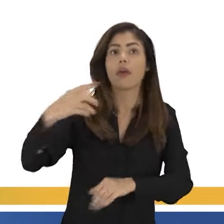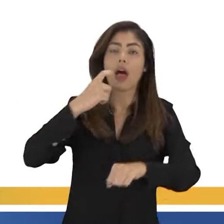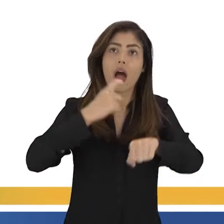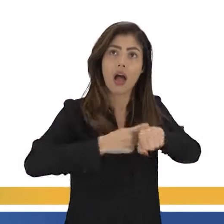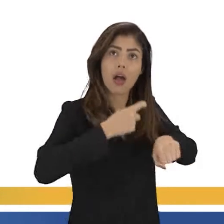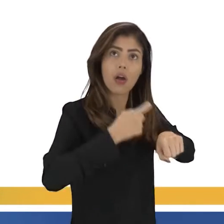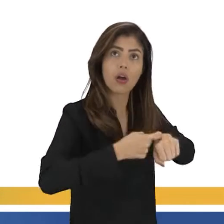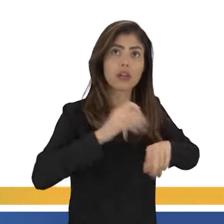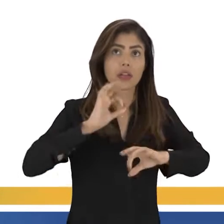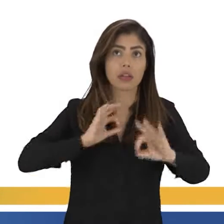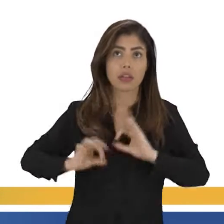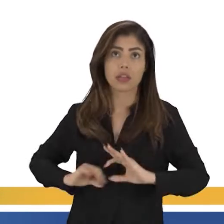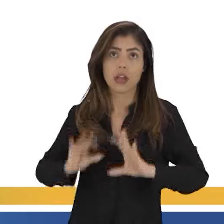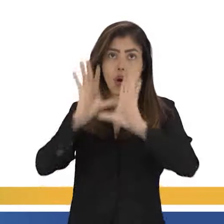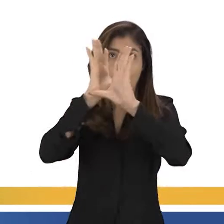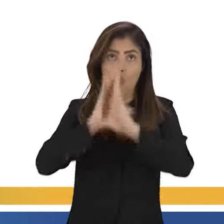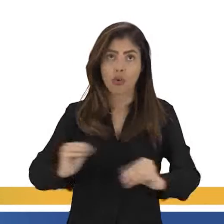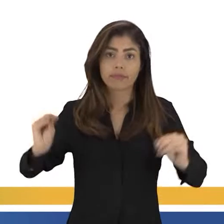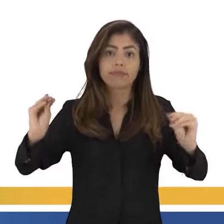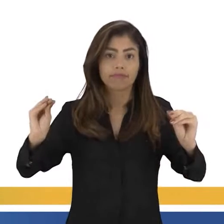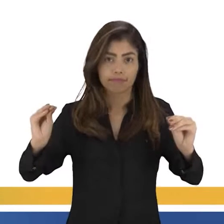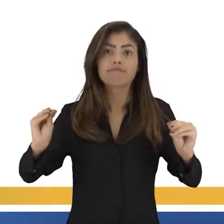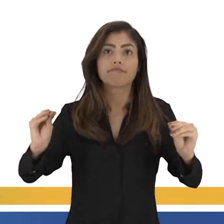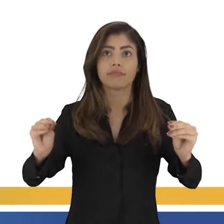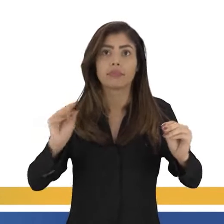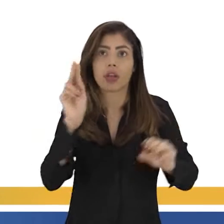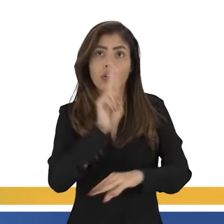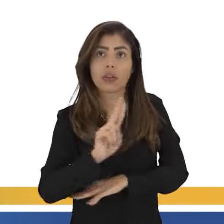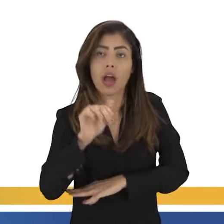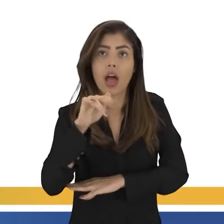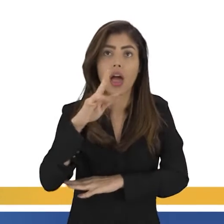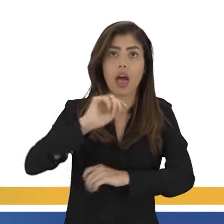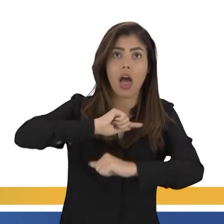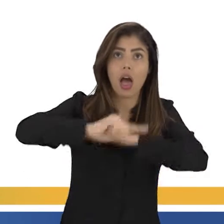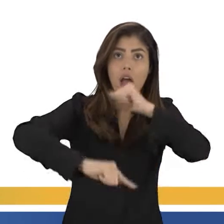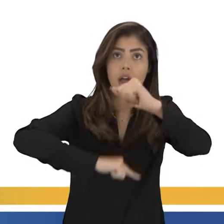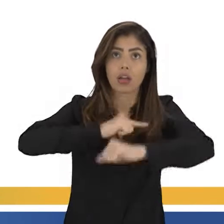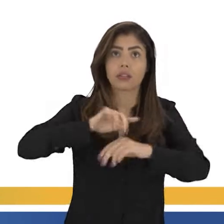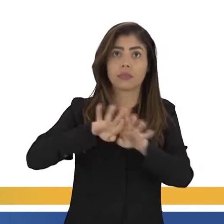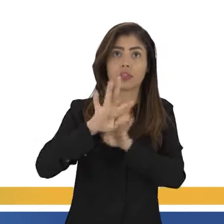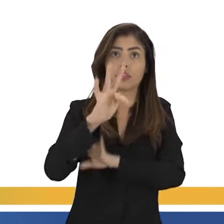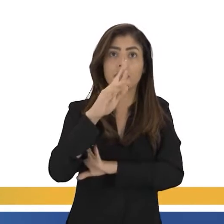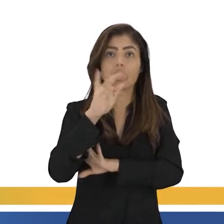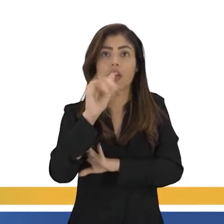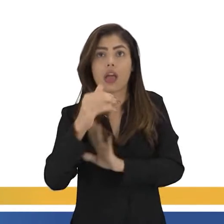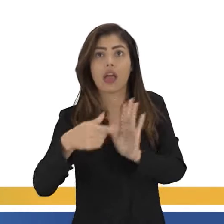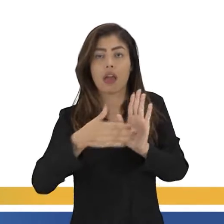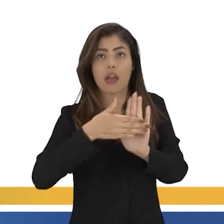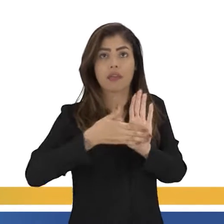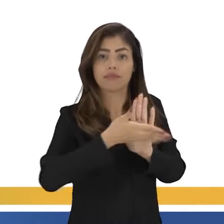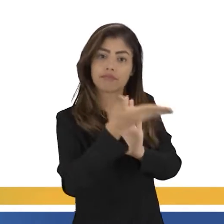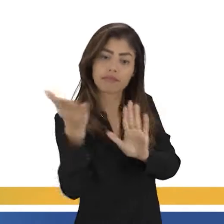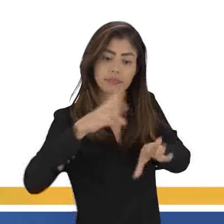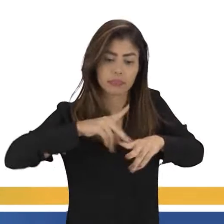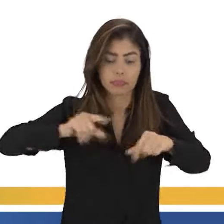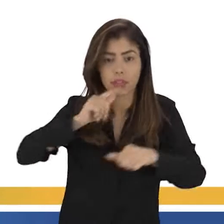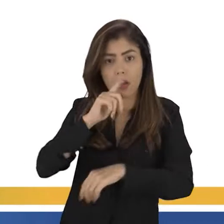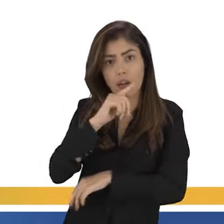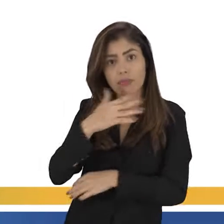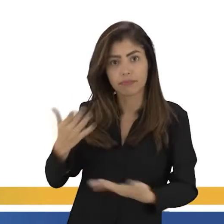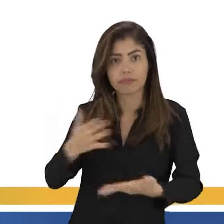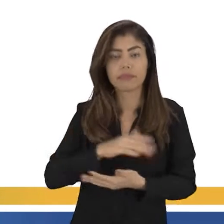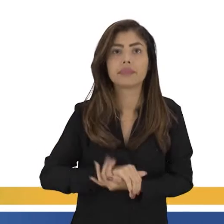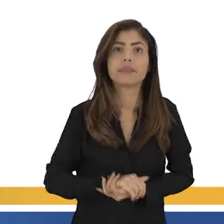rochas e organismos sofrem degradação. Os átomos de fósforo ficam disponíveis no solo e na